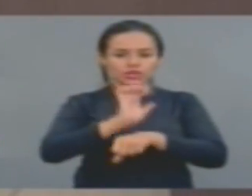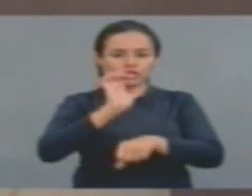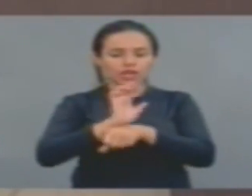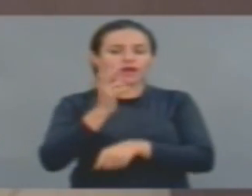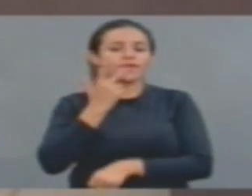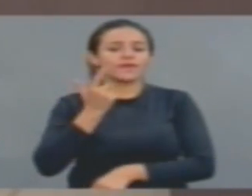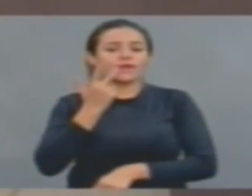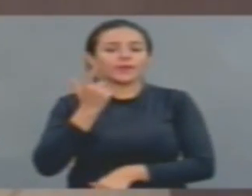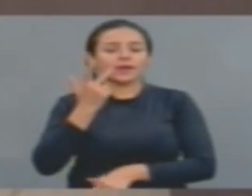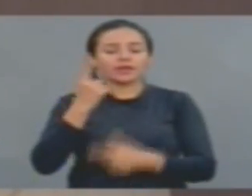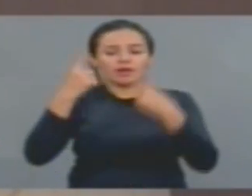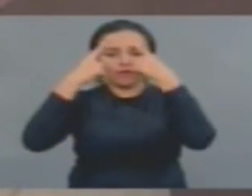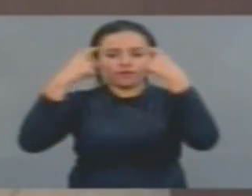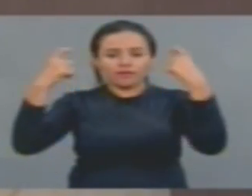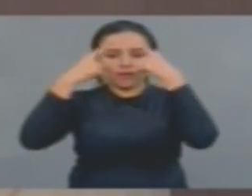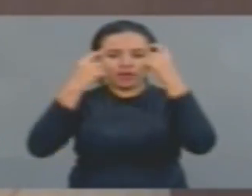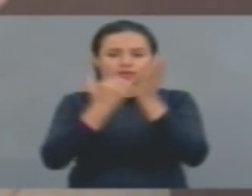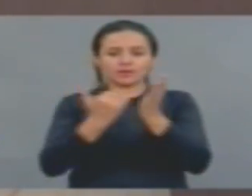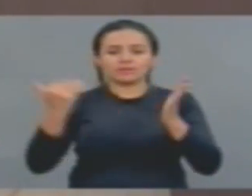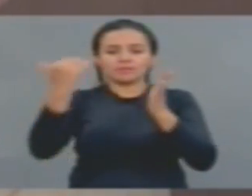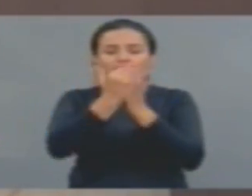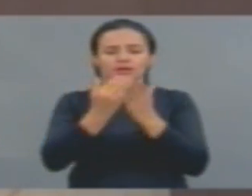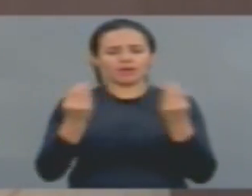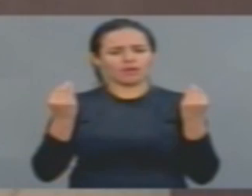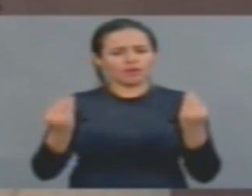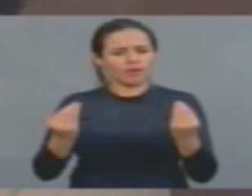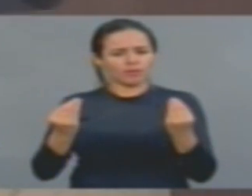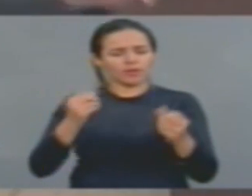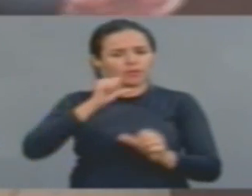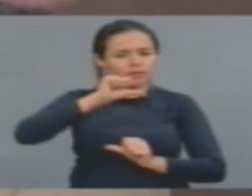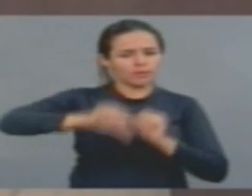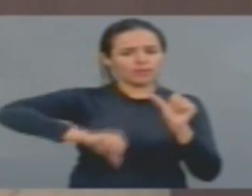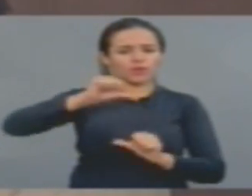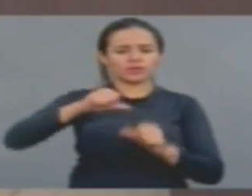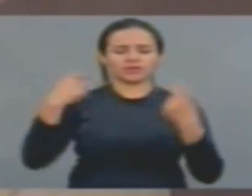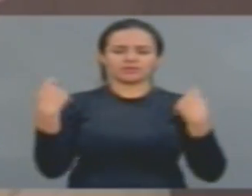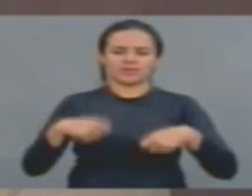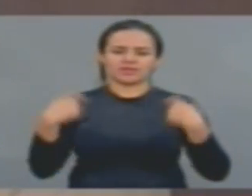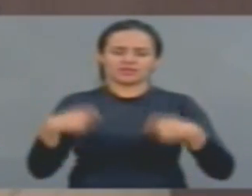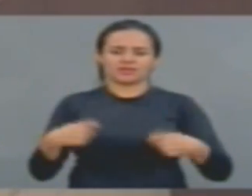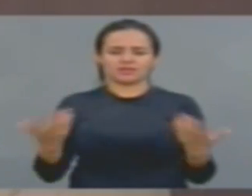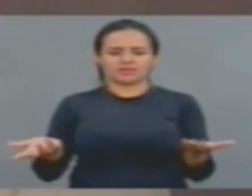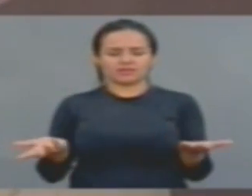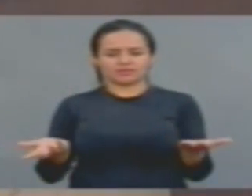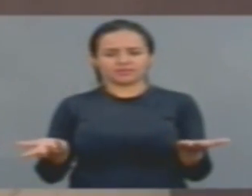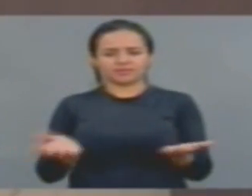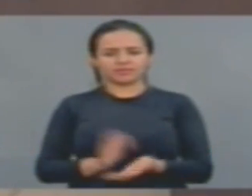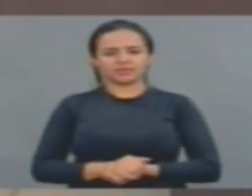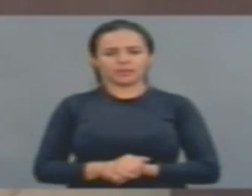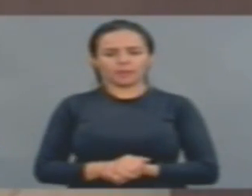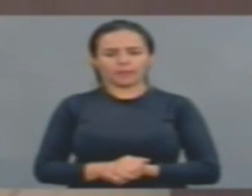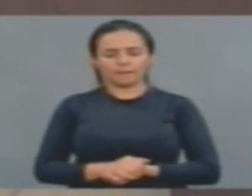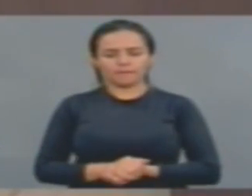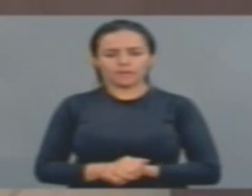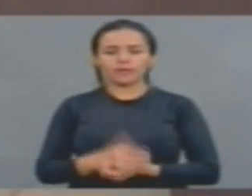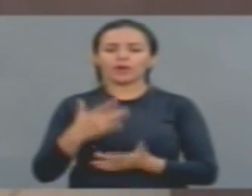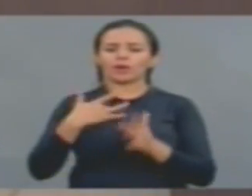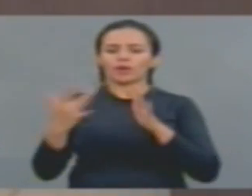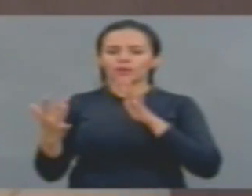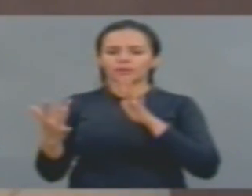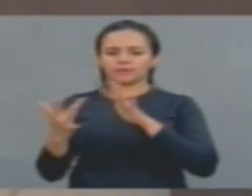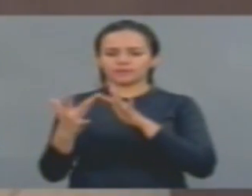é a quantidade e a qualidade. E, sobretudo, a concertação entre vários sujeitos. Concordo com Vossa